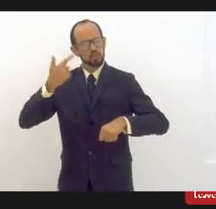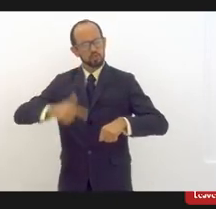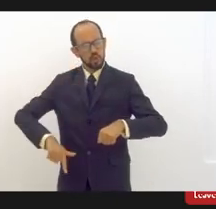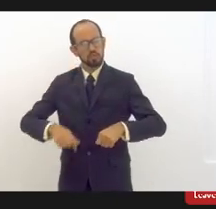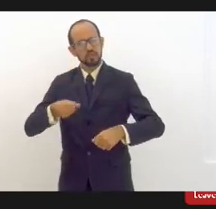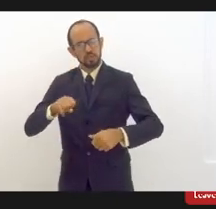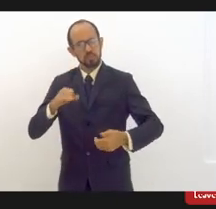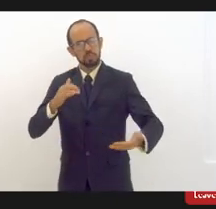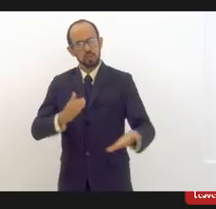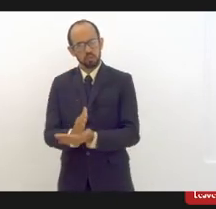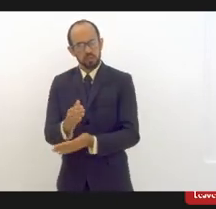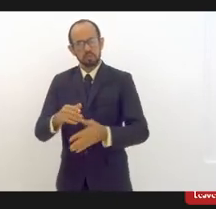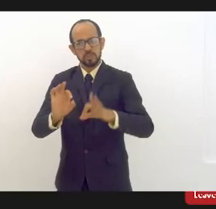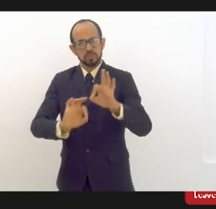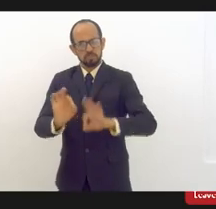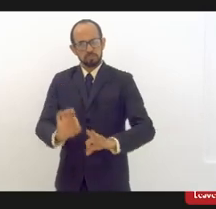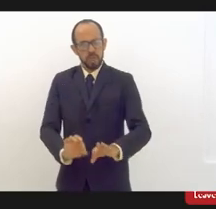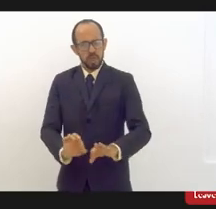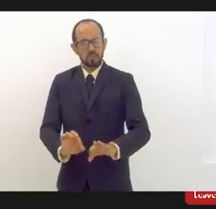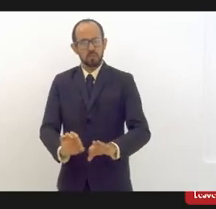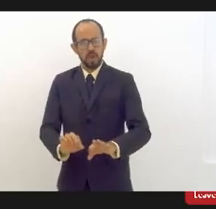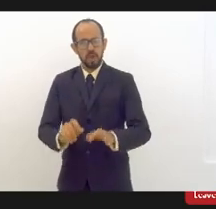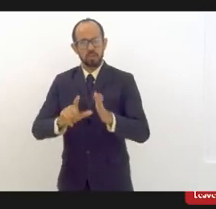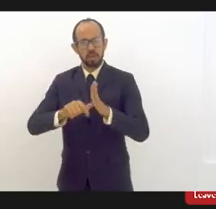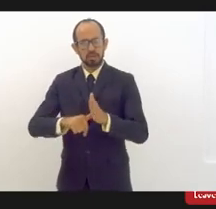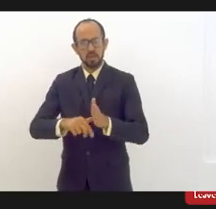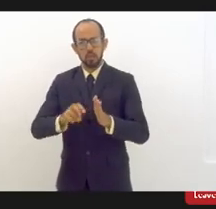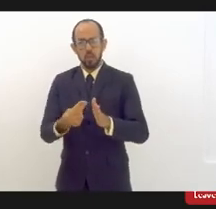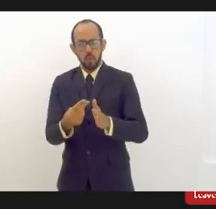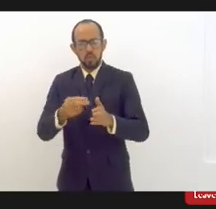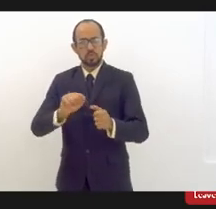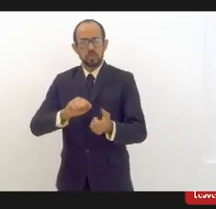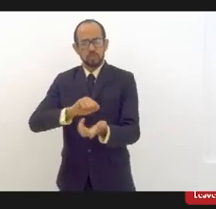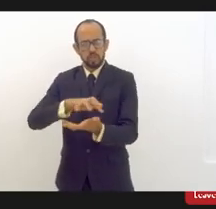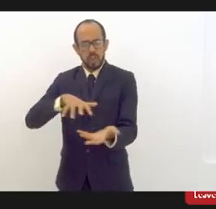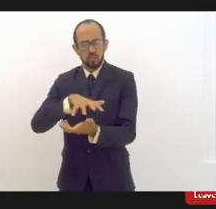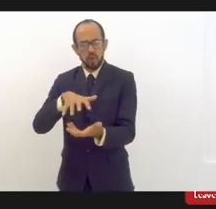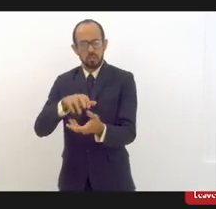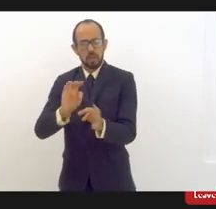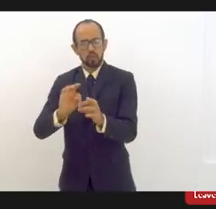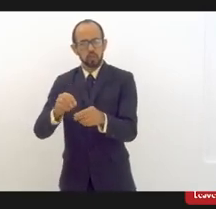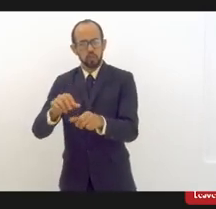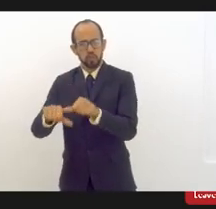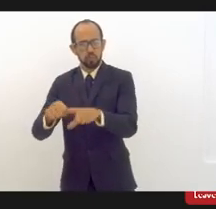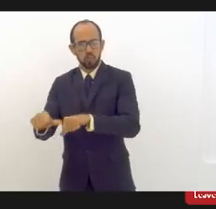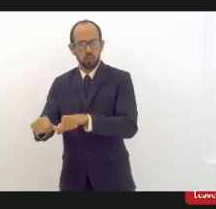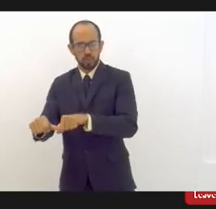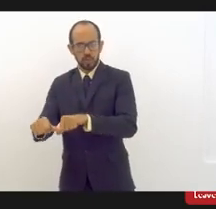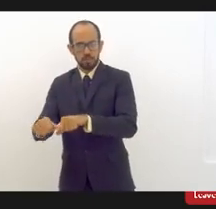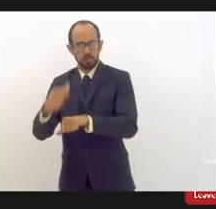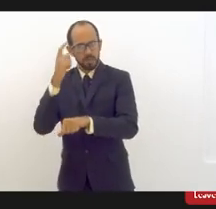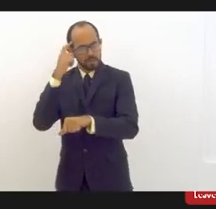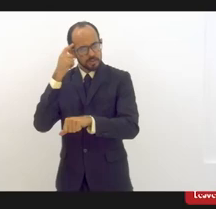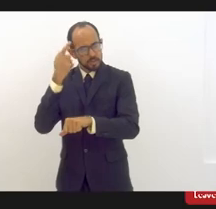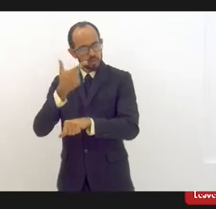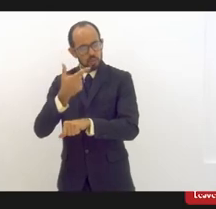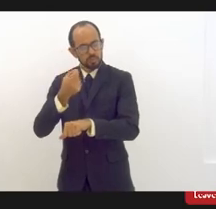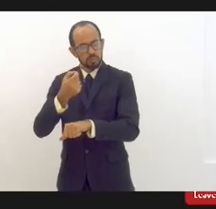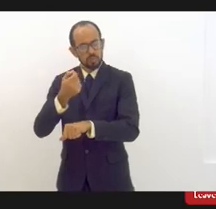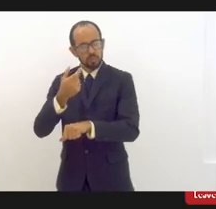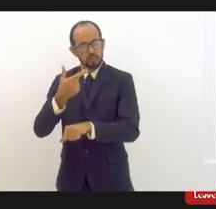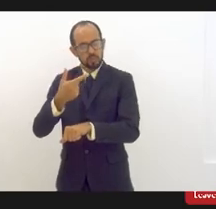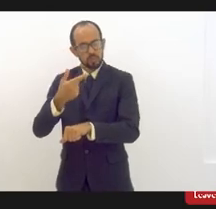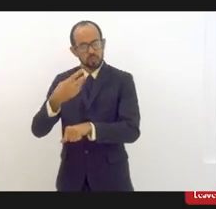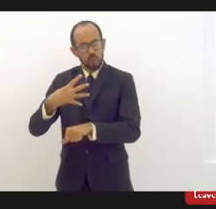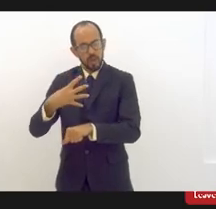aprovamos esse plano atrasado ou se reformulamos esse plano pensando já em 2024 para o novo